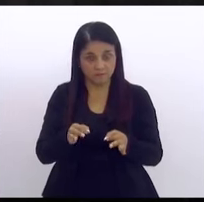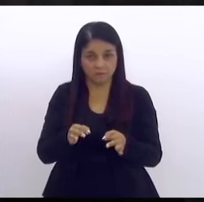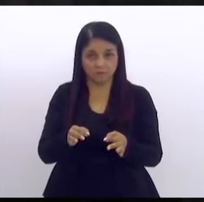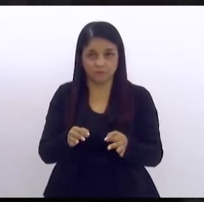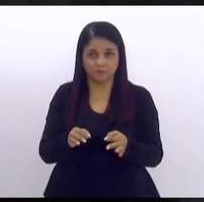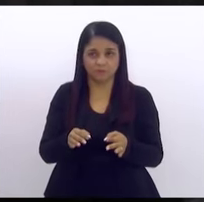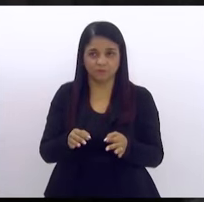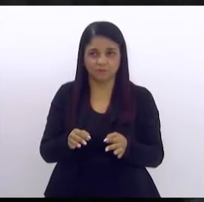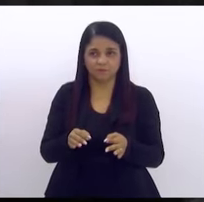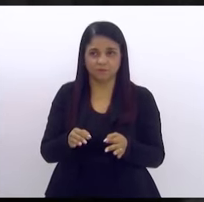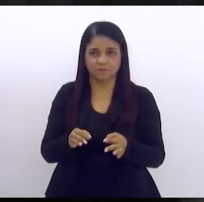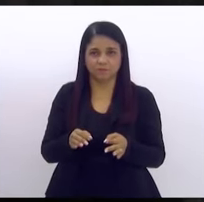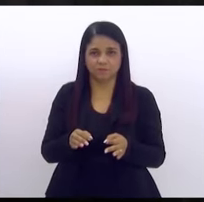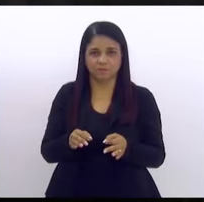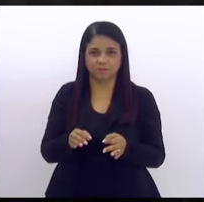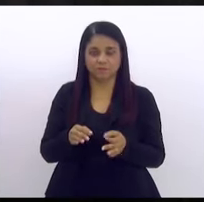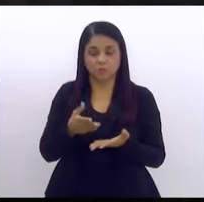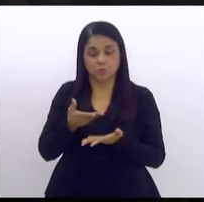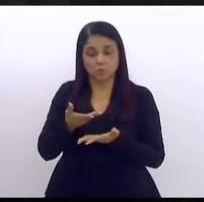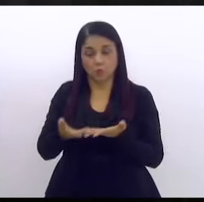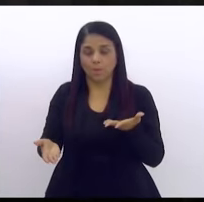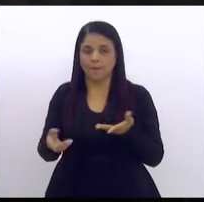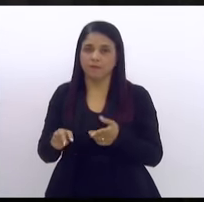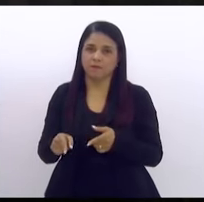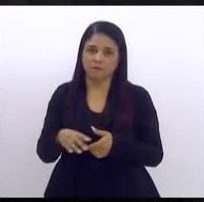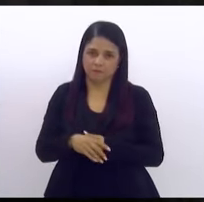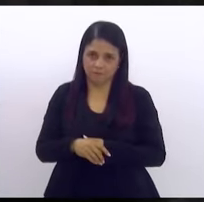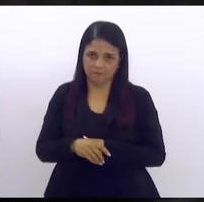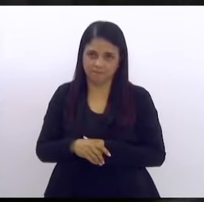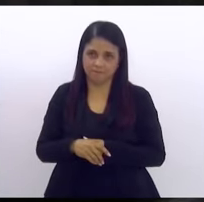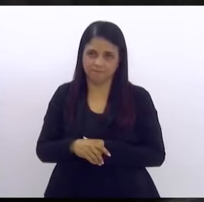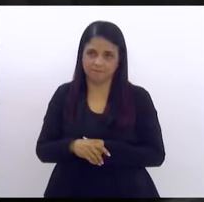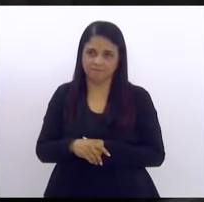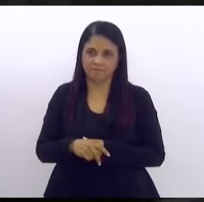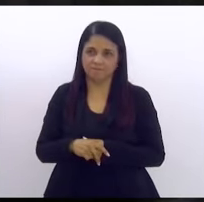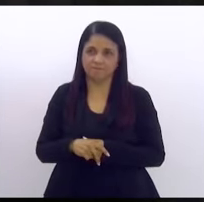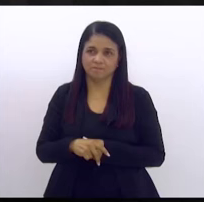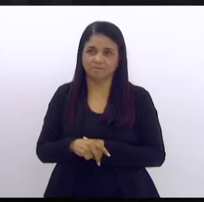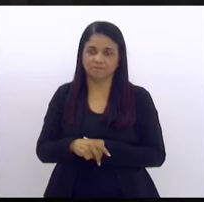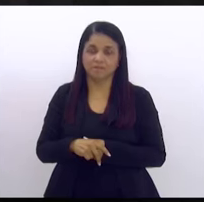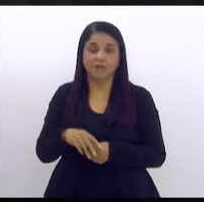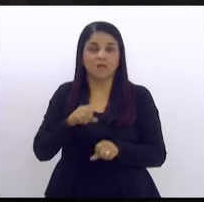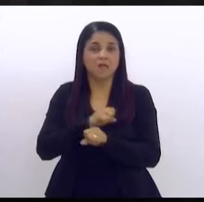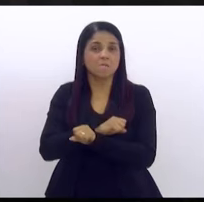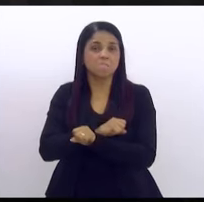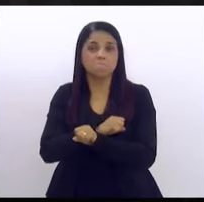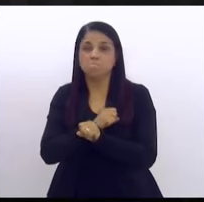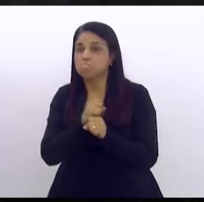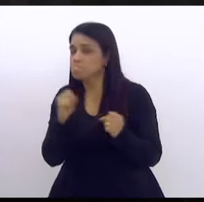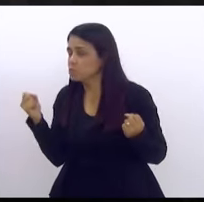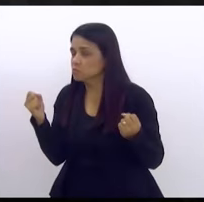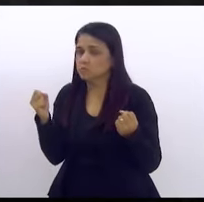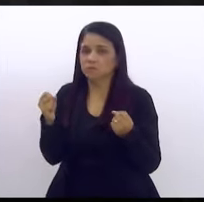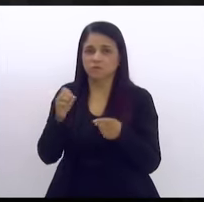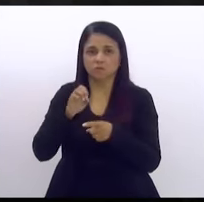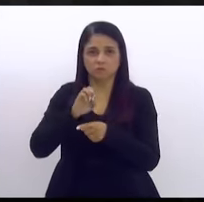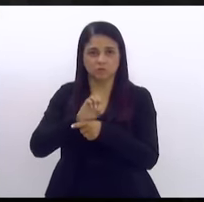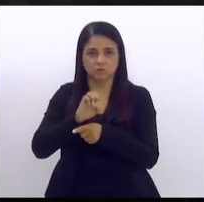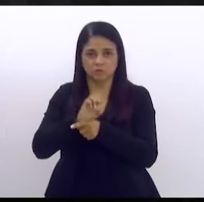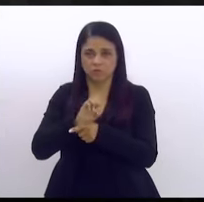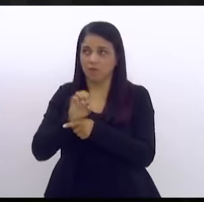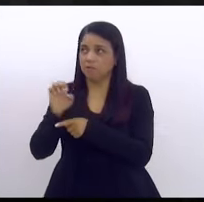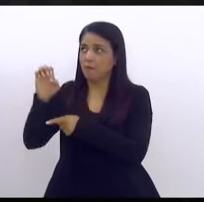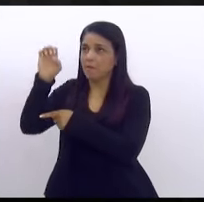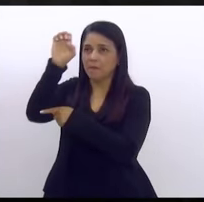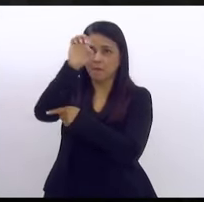não perder na esquina, né? Porque é impossível os estados